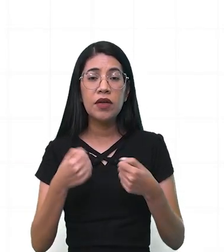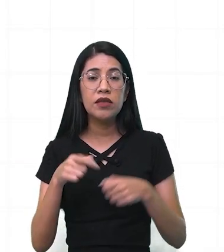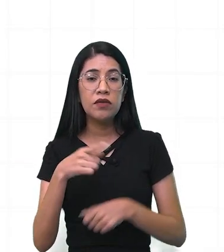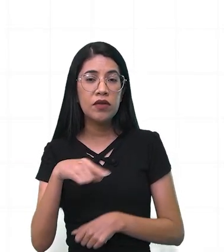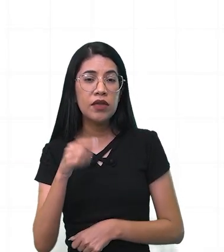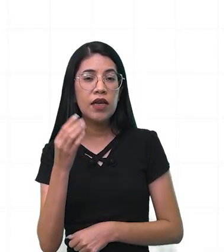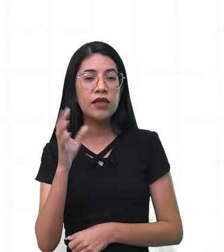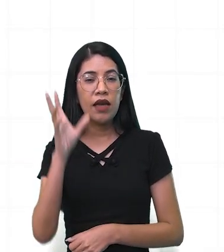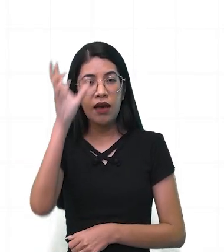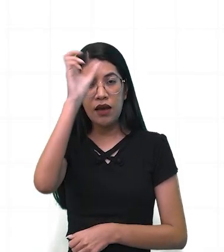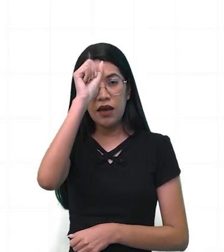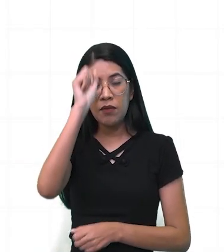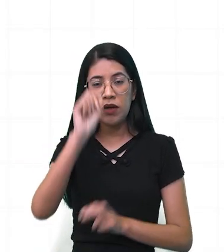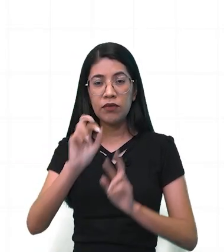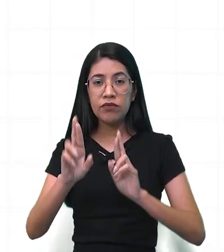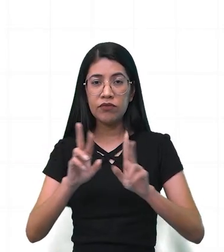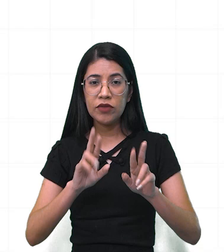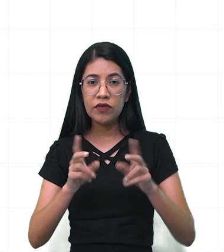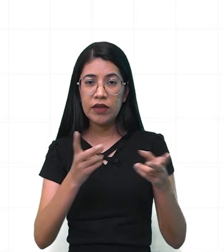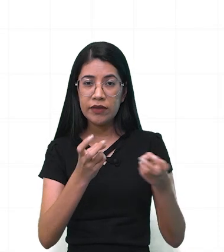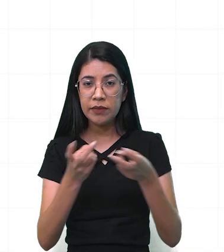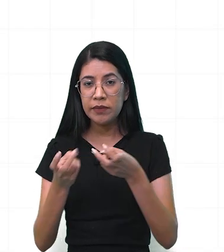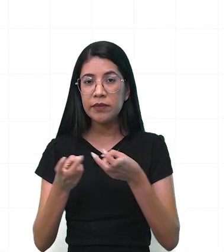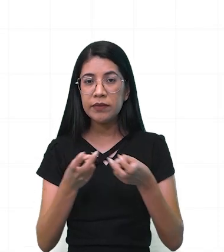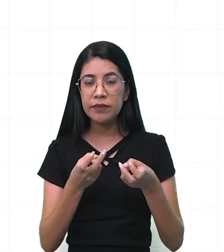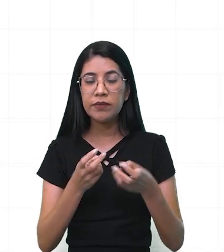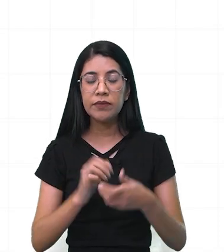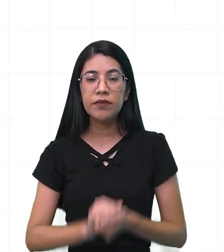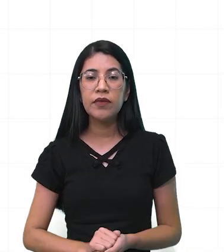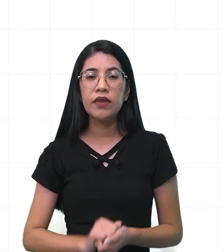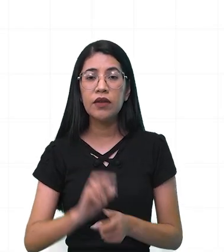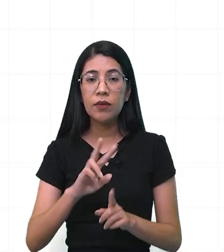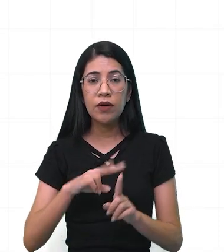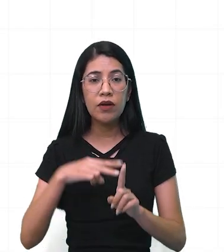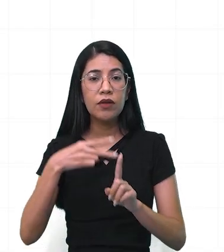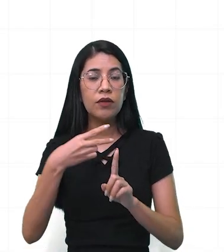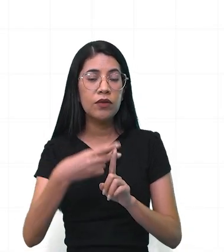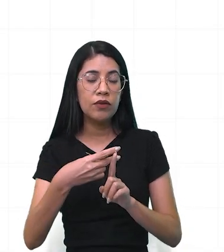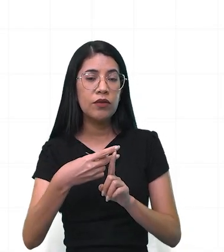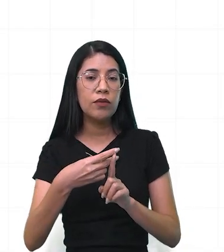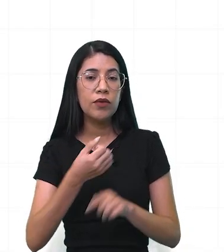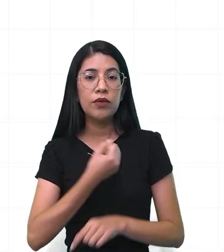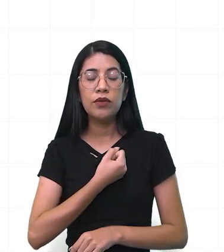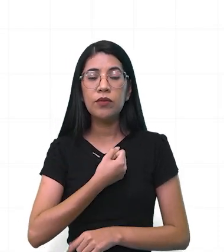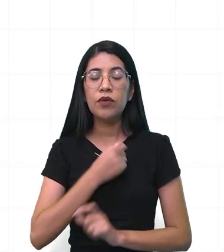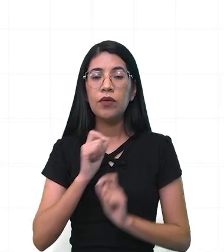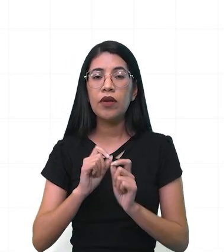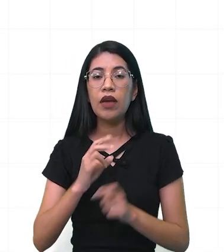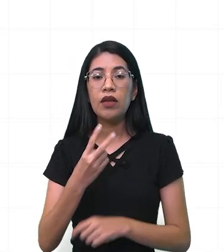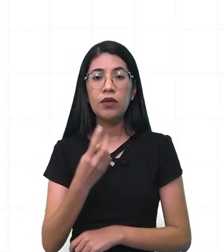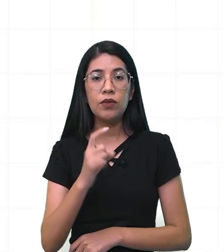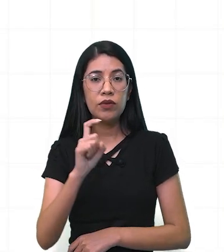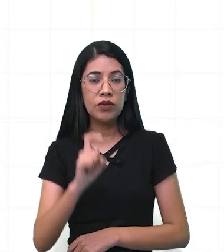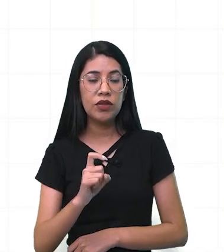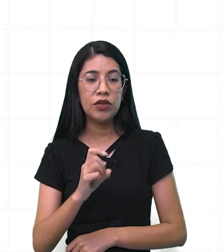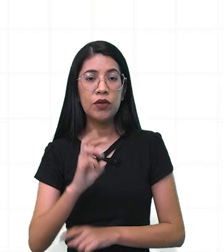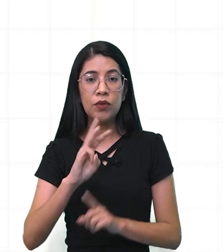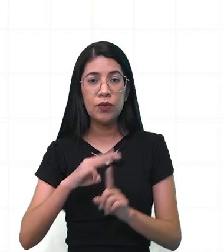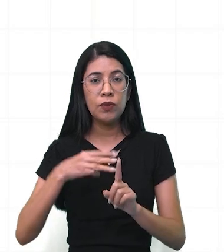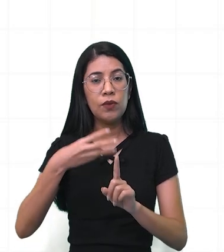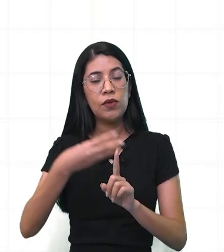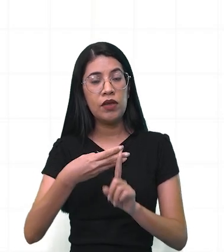essas diferenças aqui, tá ok? Então, o dobro de um número é 2x, certo? O triplo de um número é